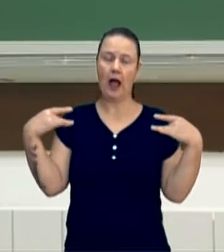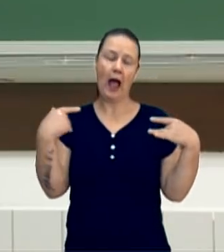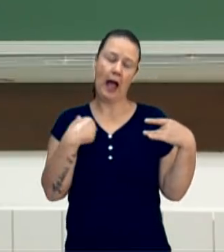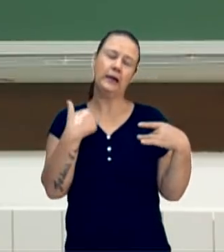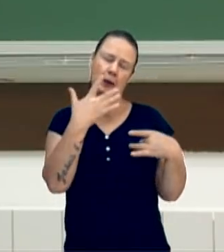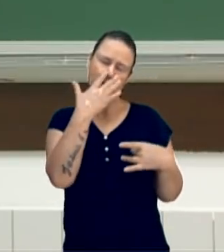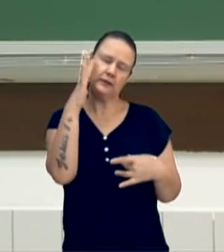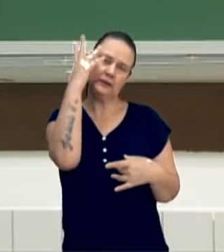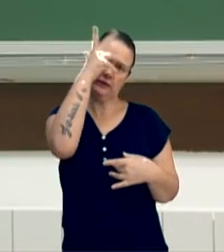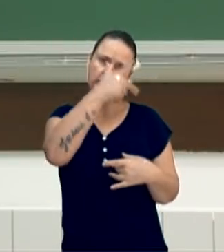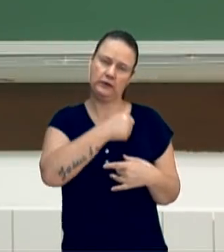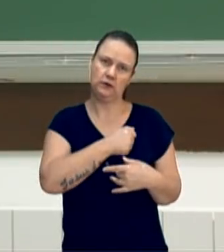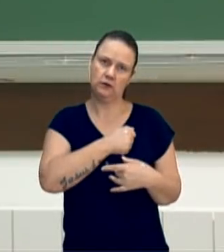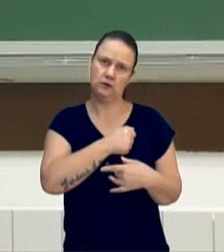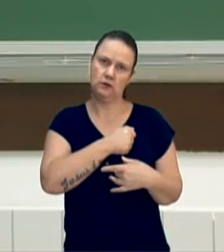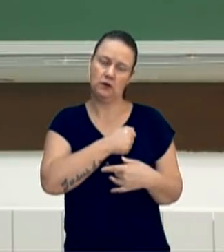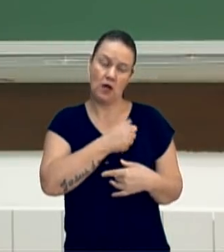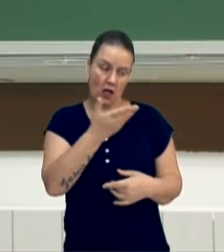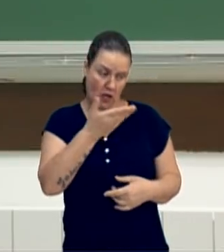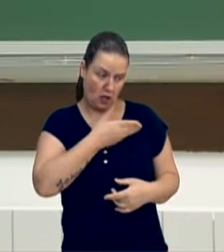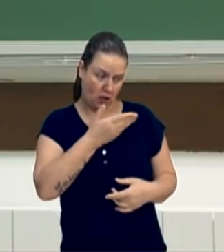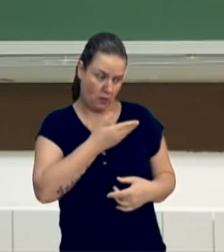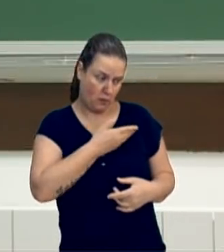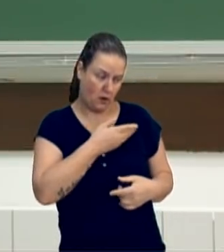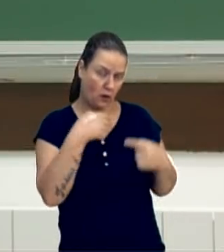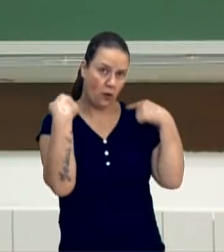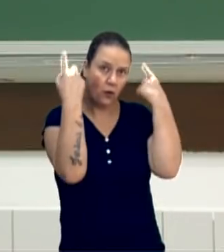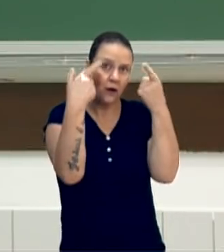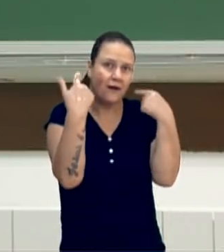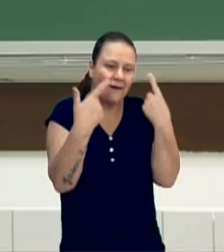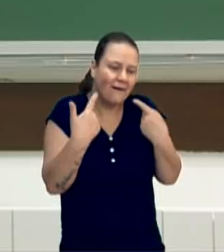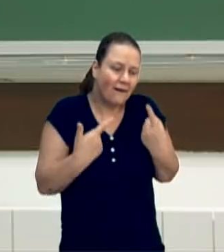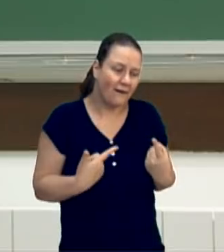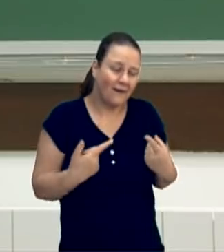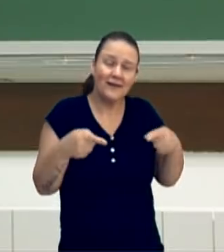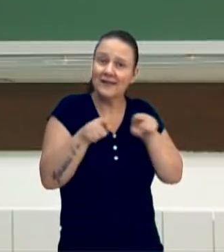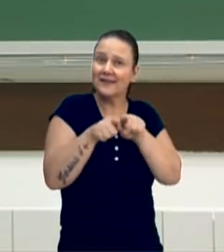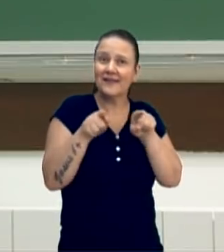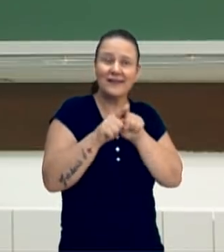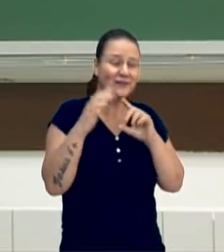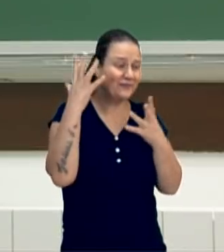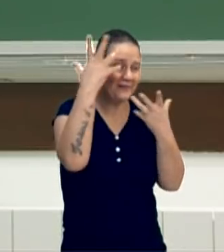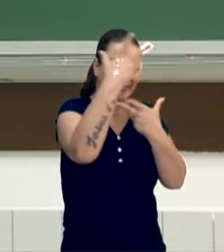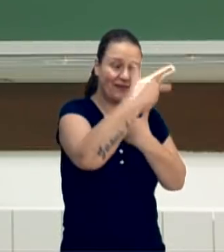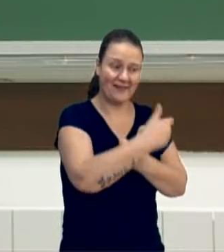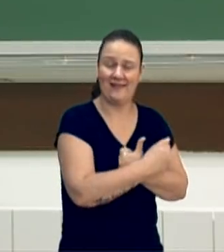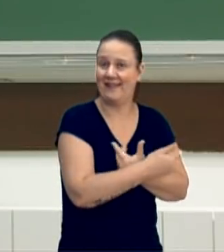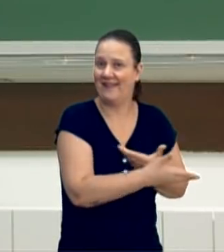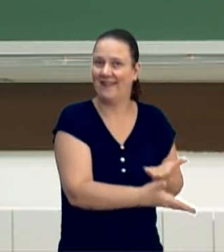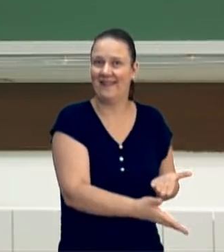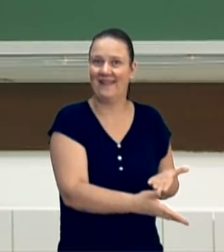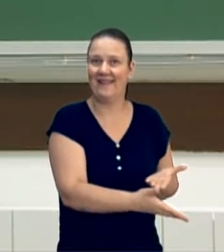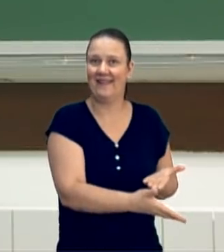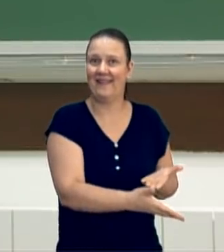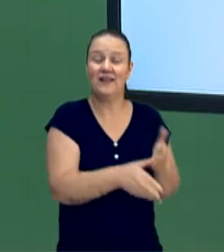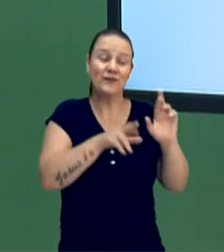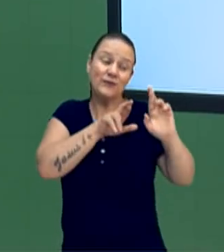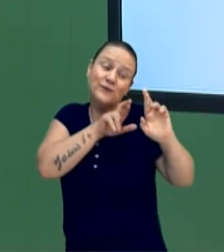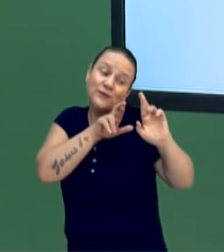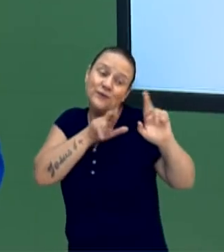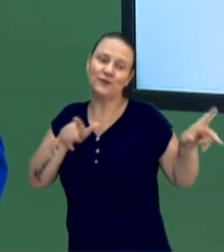que ele é bonito, a sua coleguinha que tem o cabelo crespo também tem o cabelo bonito. São